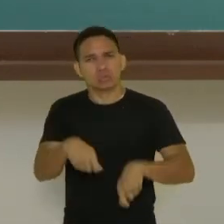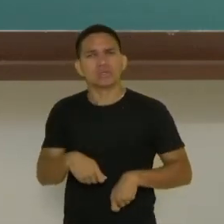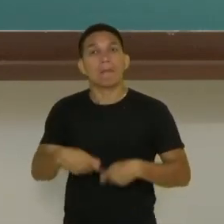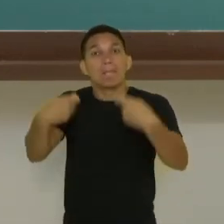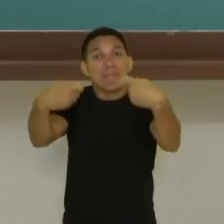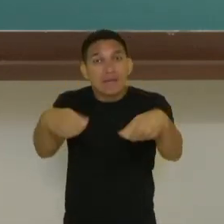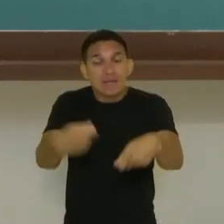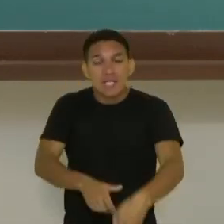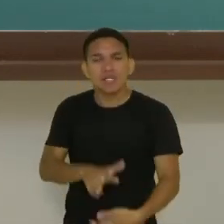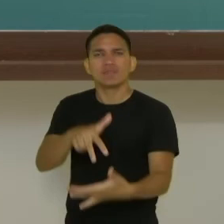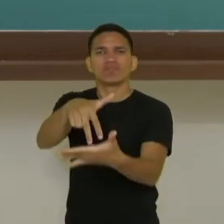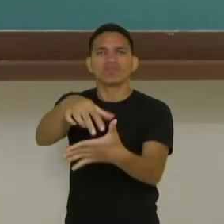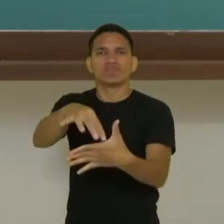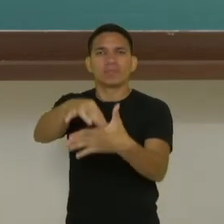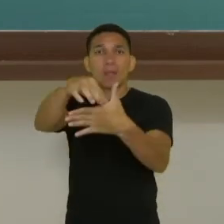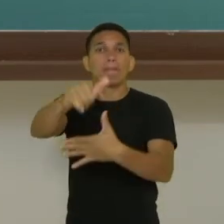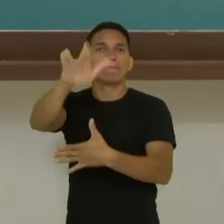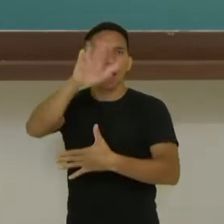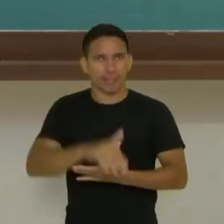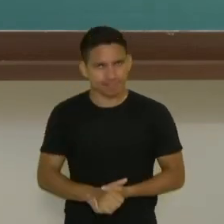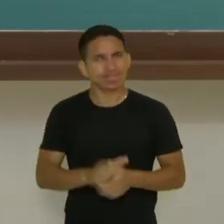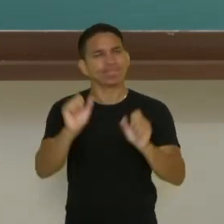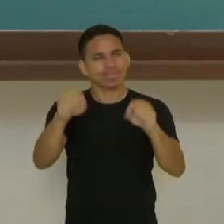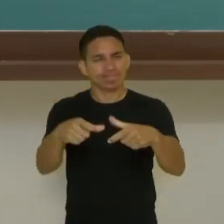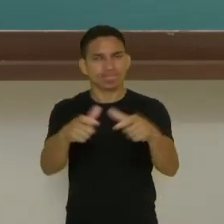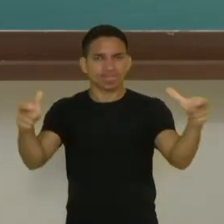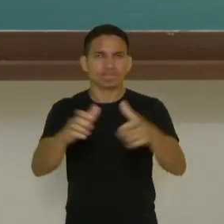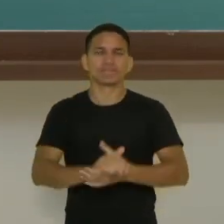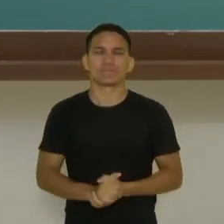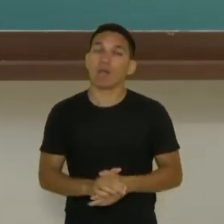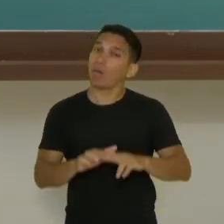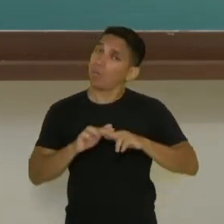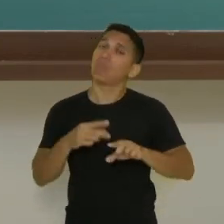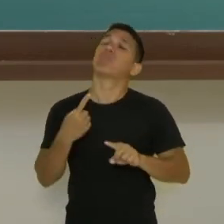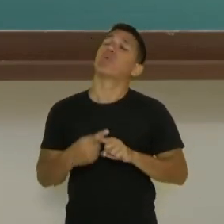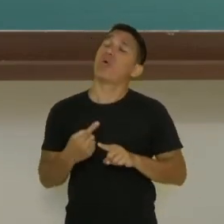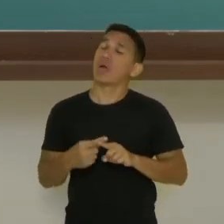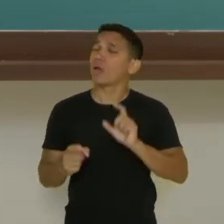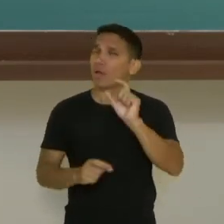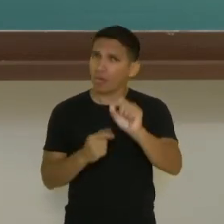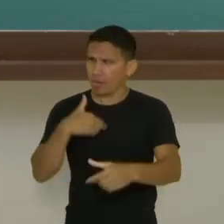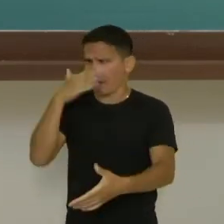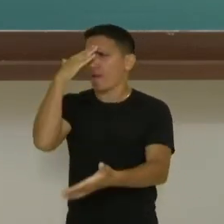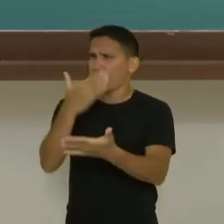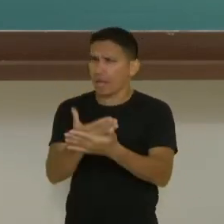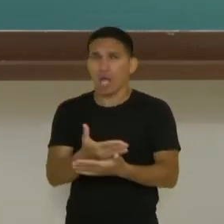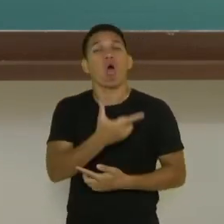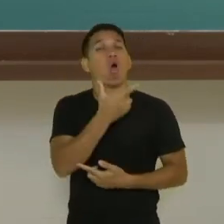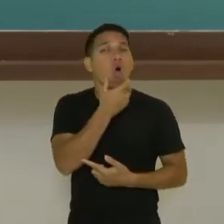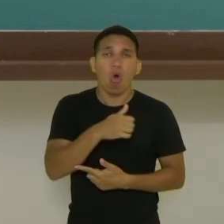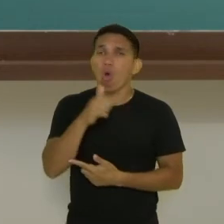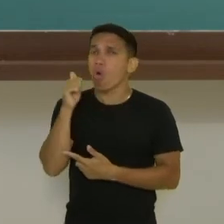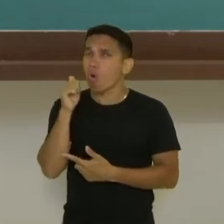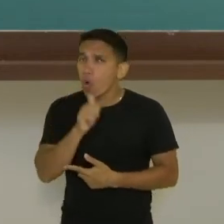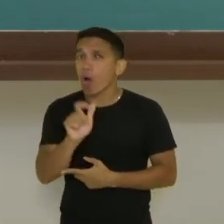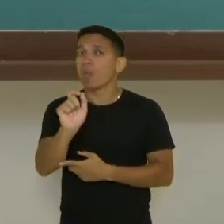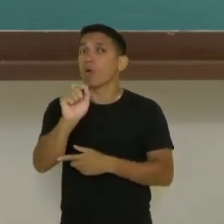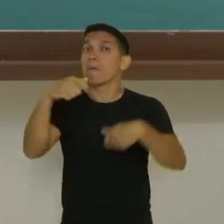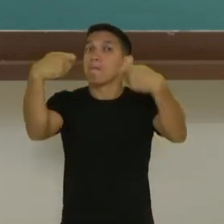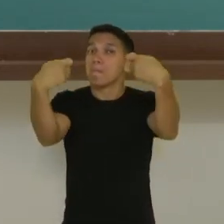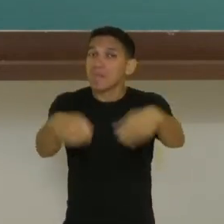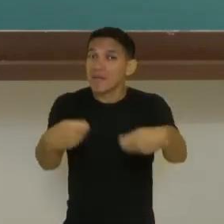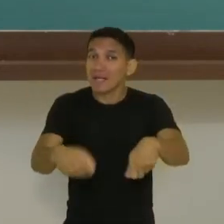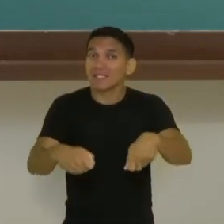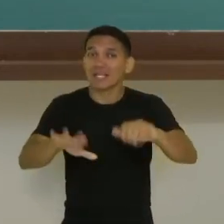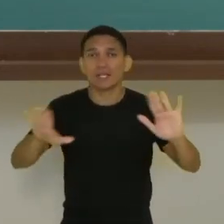de liderança, cada vez mais. Até porque eu acredito que homens e mulheres precisam estar em